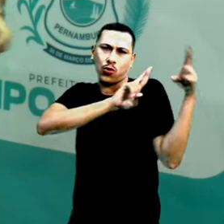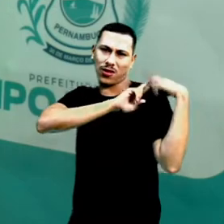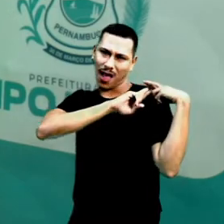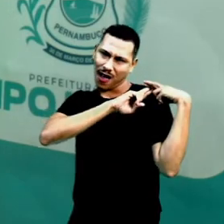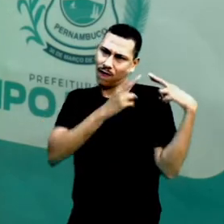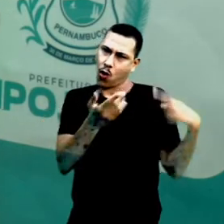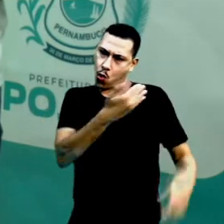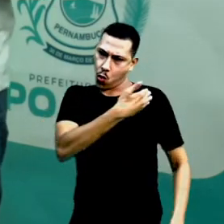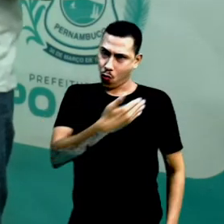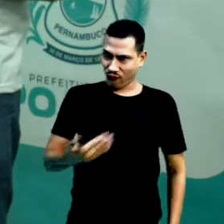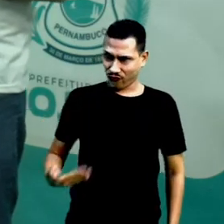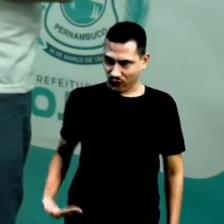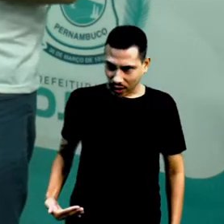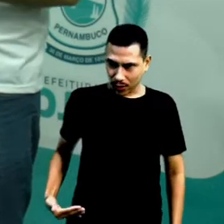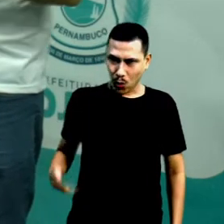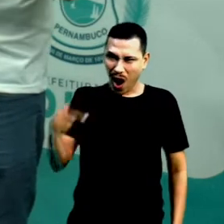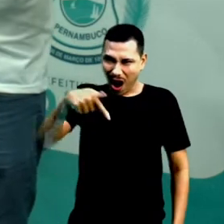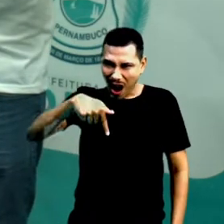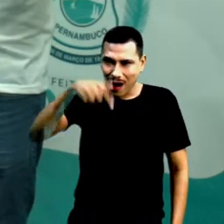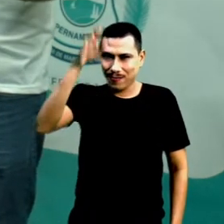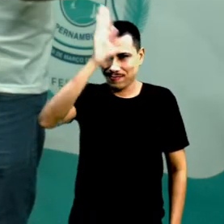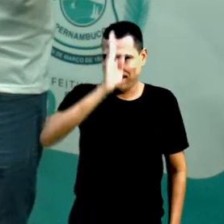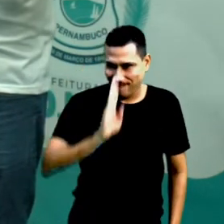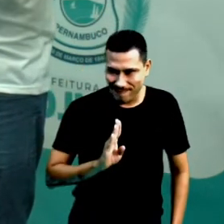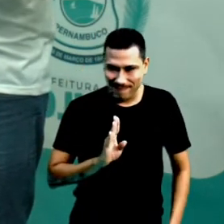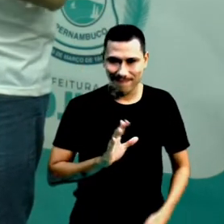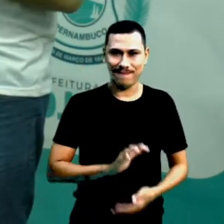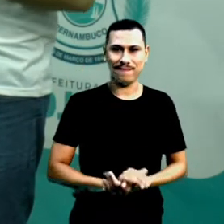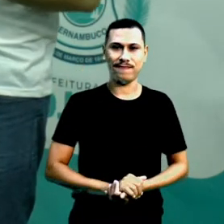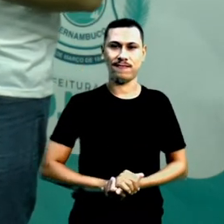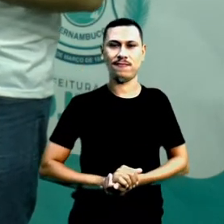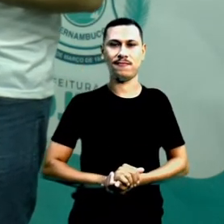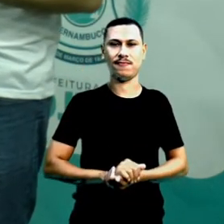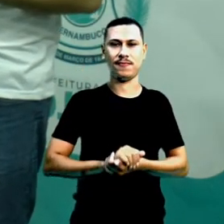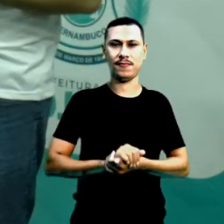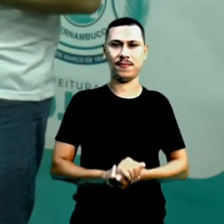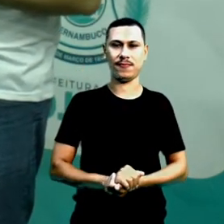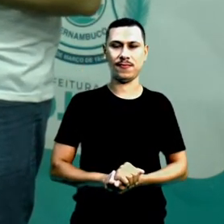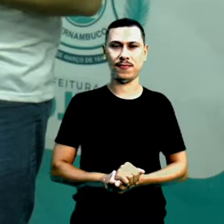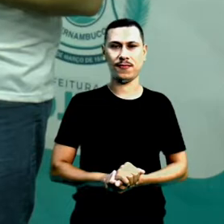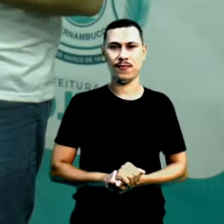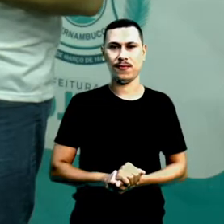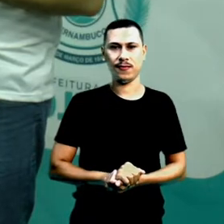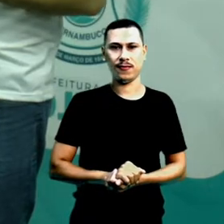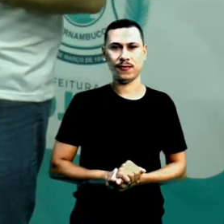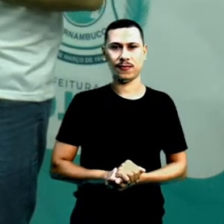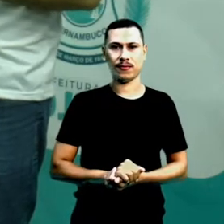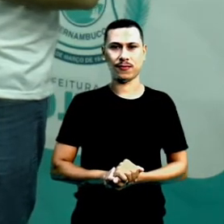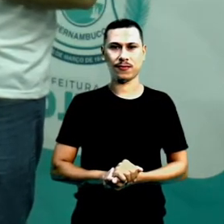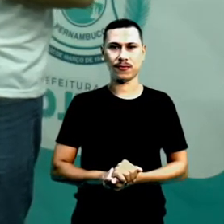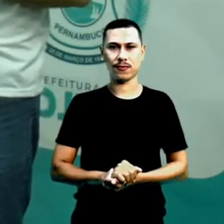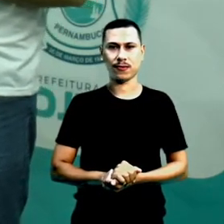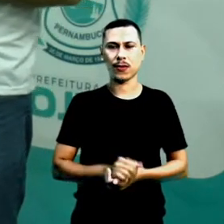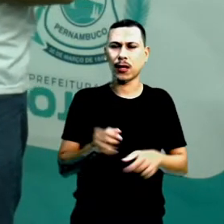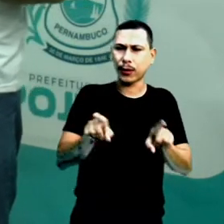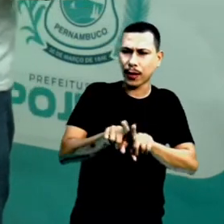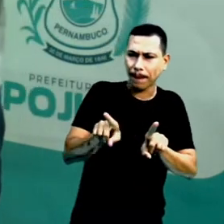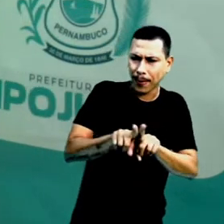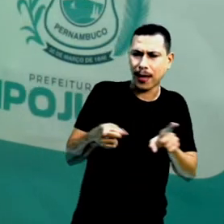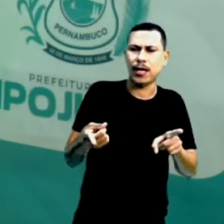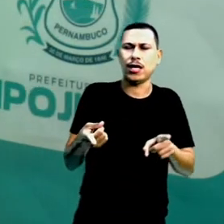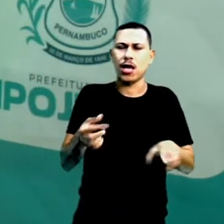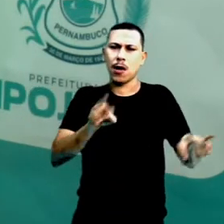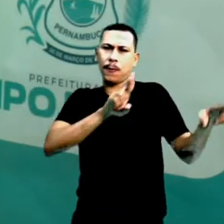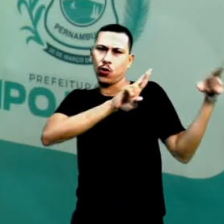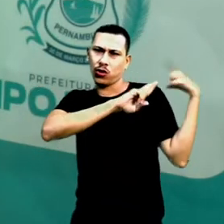governo do Dom Pedro de Alcântara aqui no Brasil, ok? As cortes de Portugal,